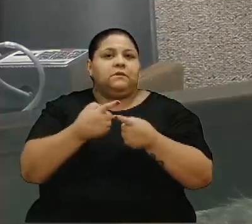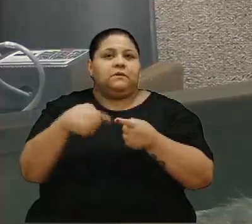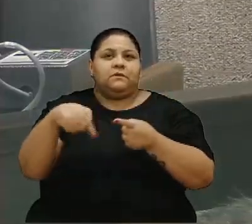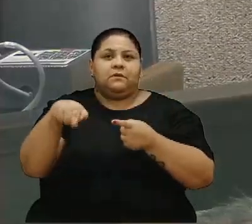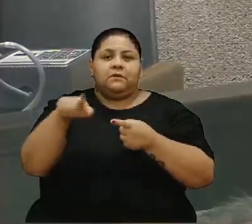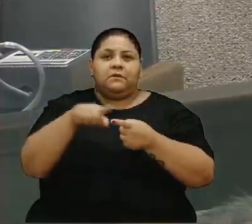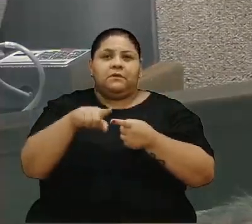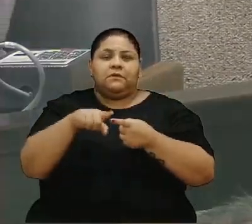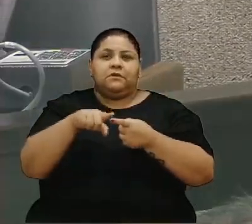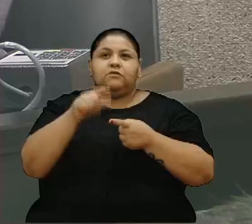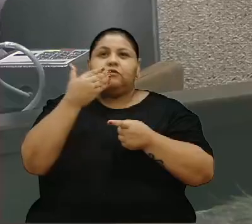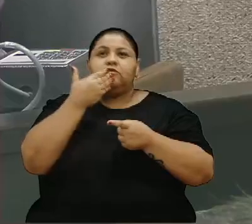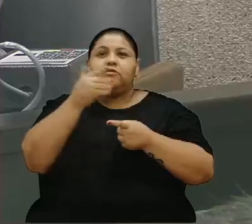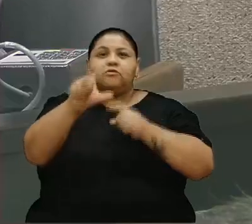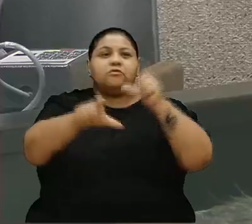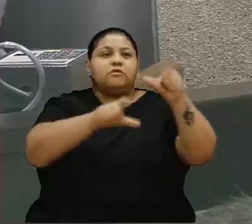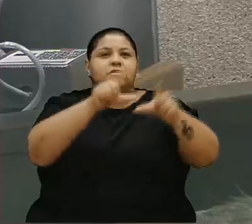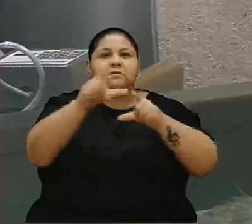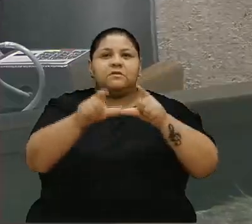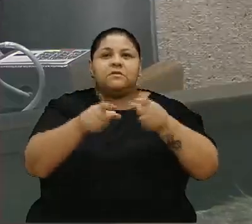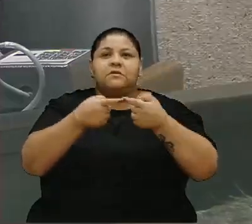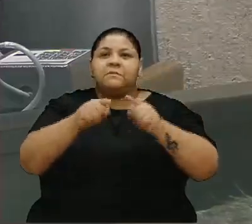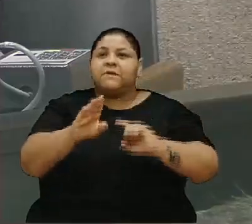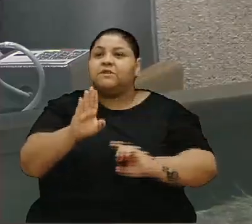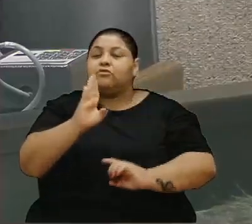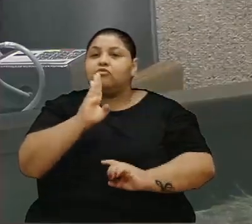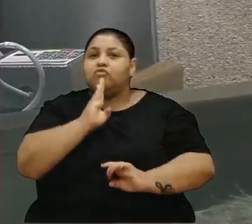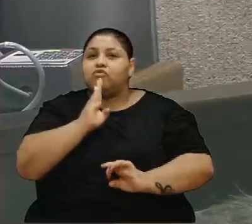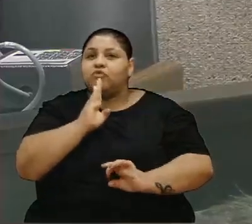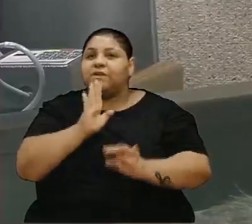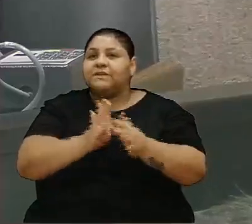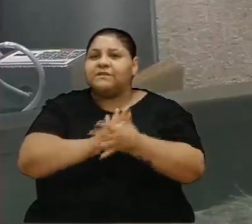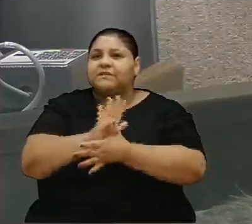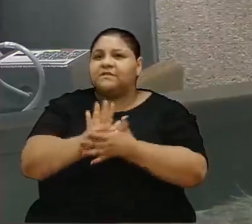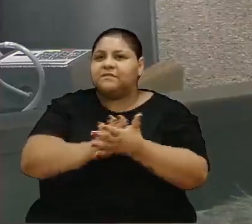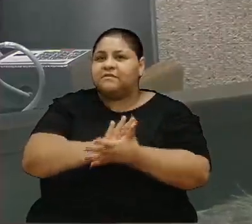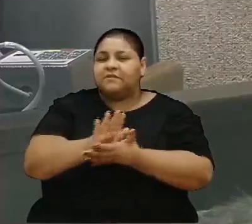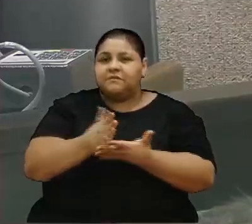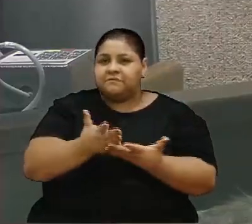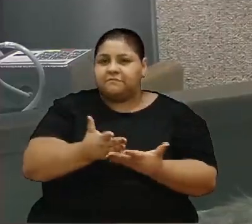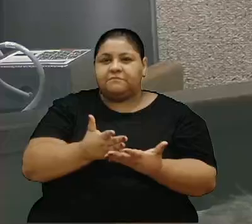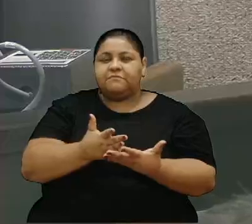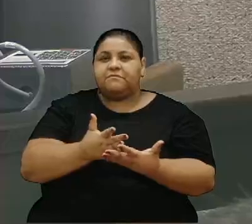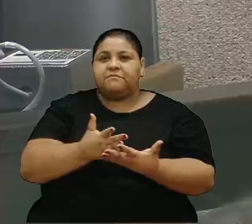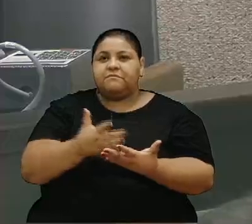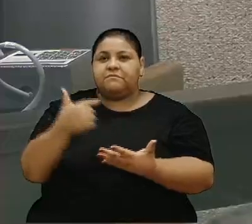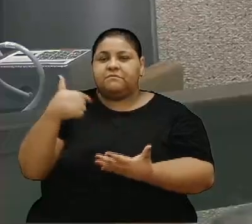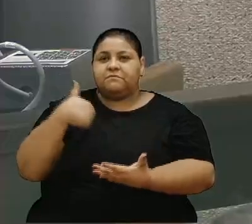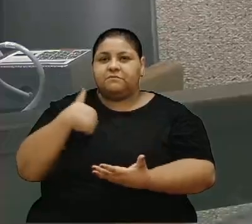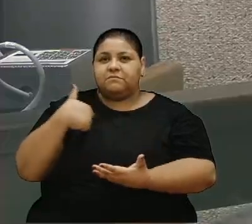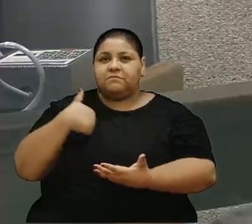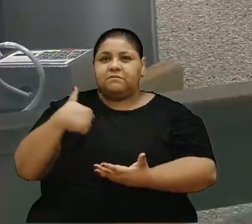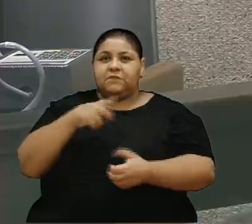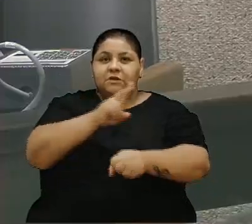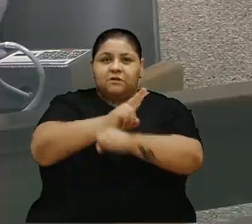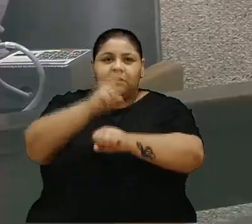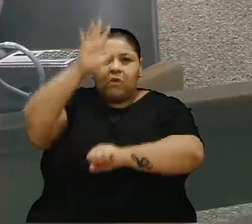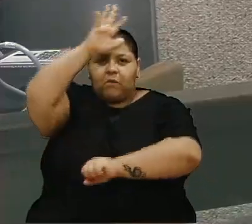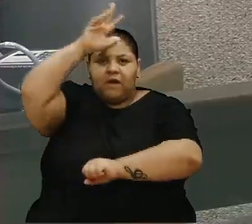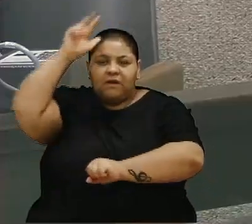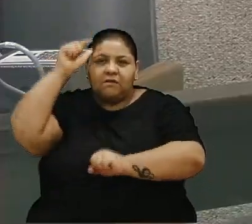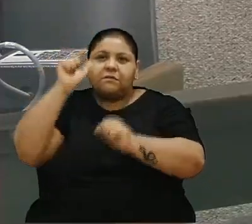lá para evacuar a área, mas sem conhecimento nenhum, né? A gente foi, chegou a Guarda Municipal em